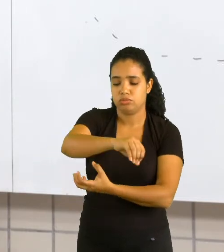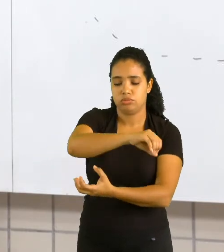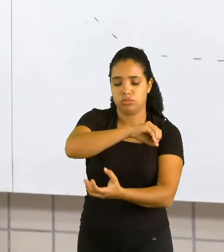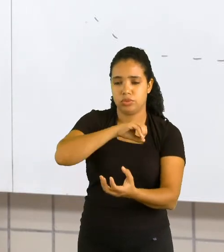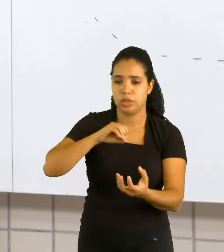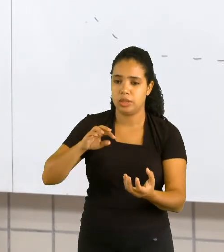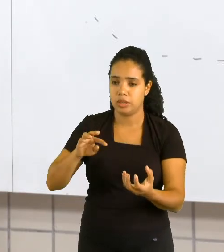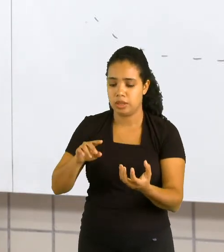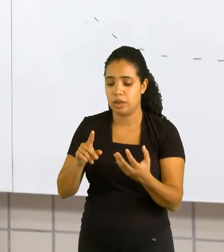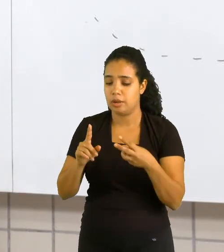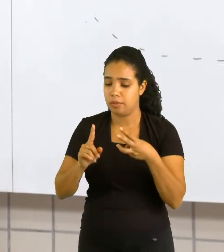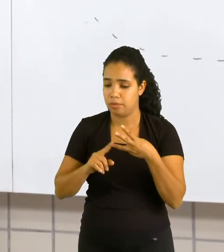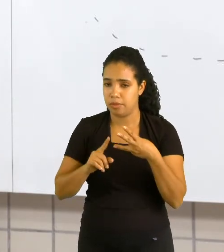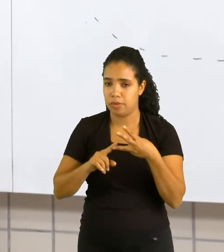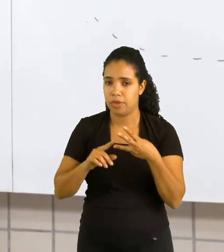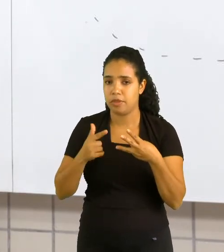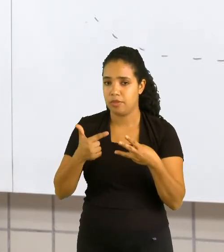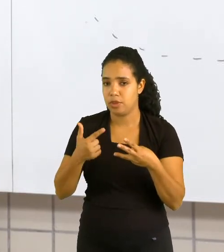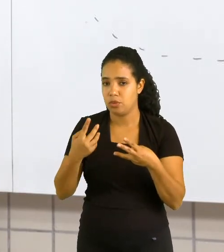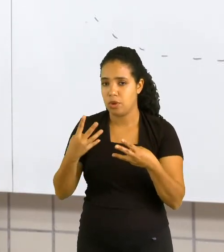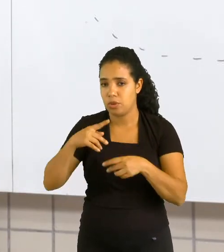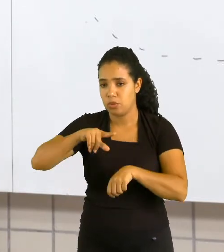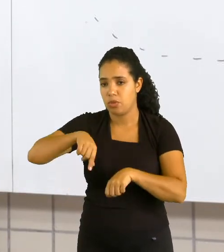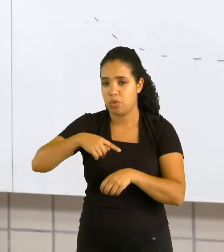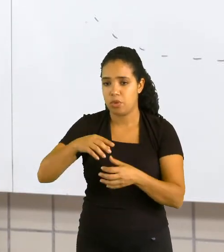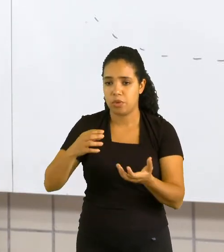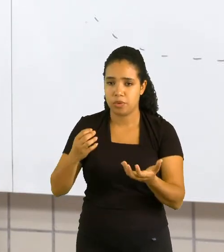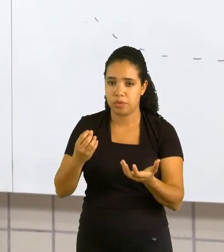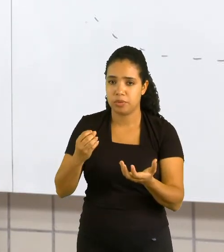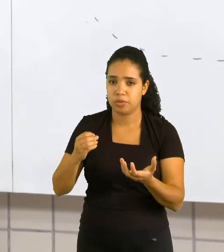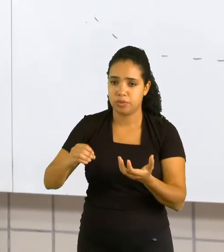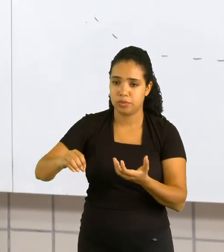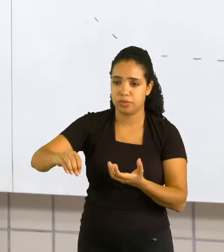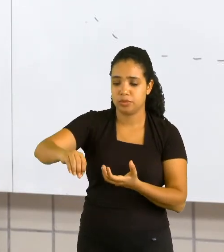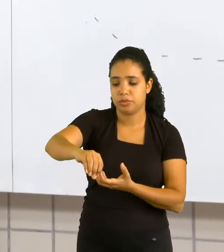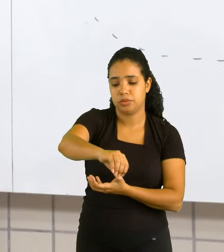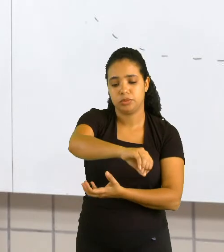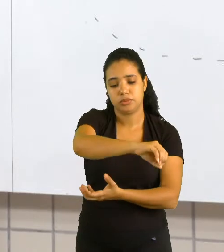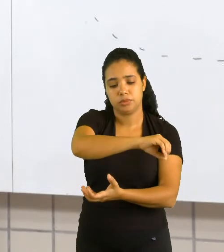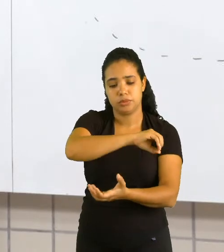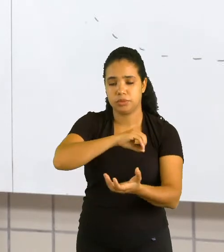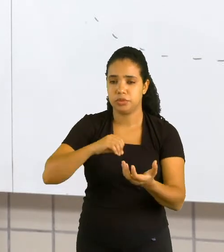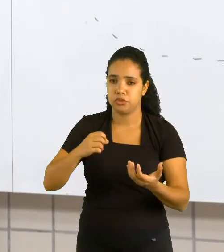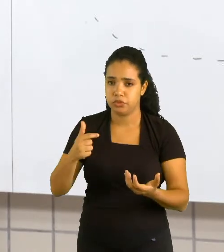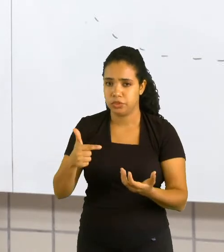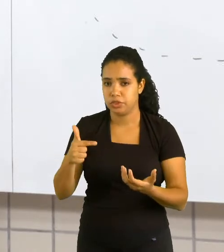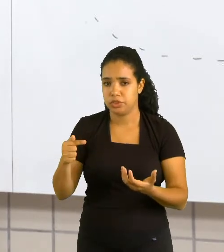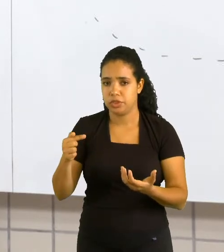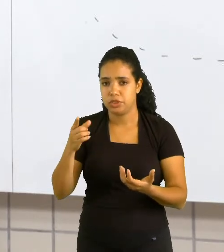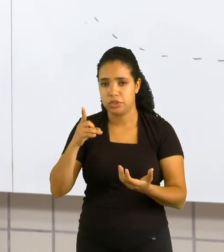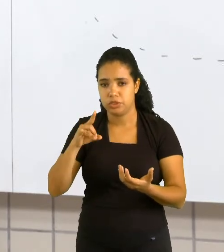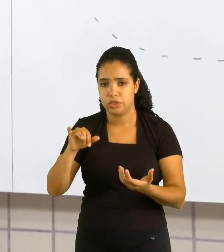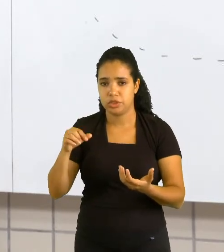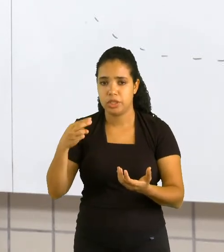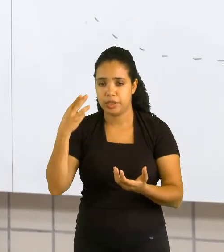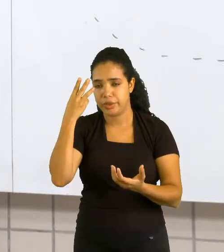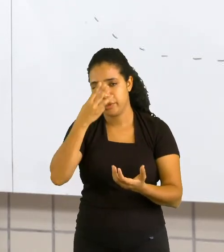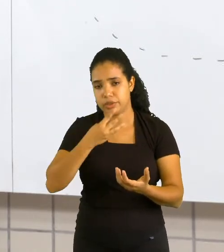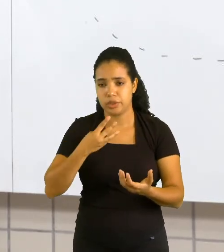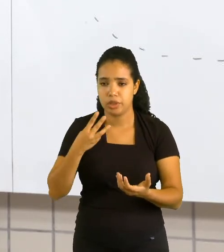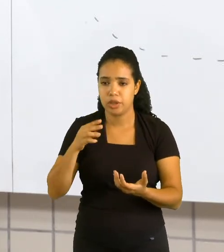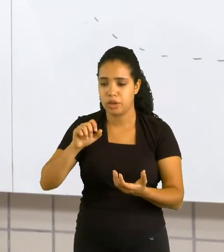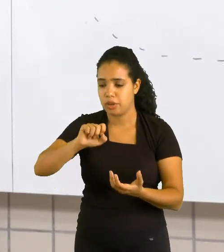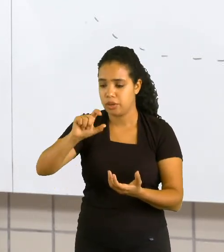demora também 27 dias e 3 horas, que é o mesmo tempo que a Lua demora para